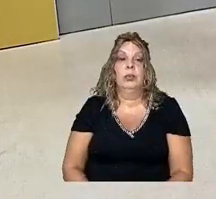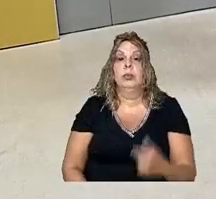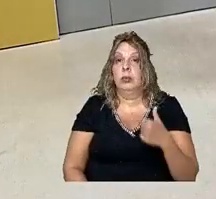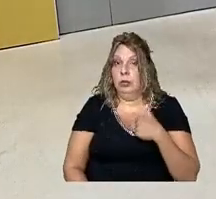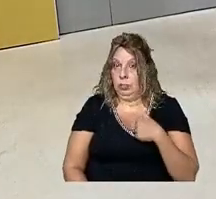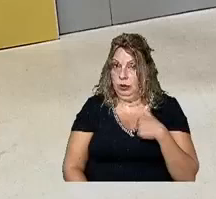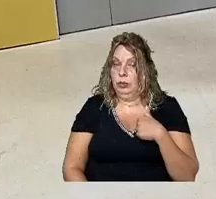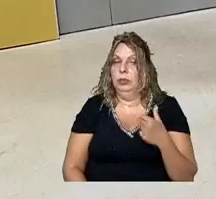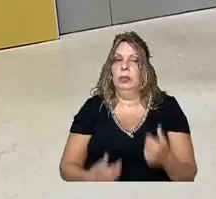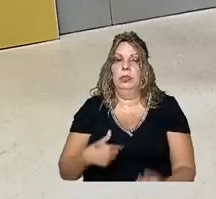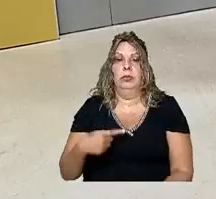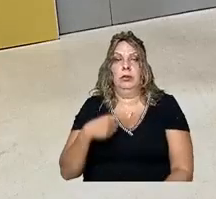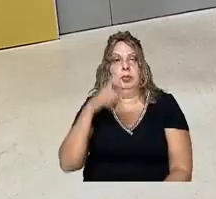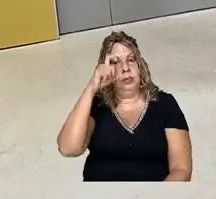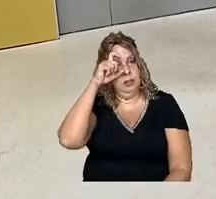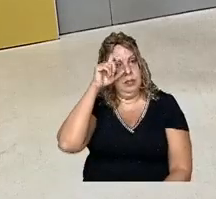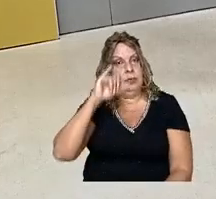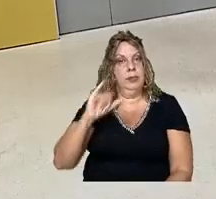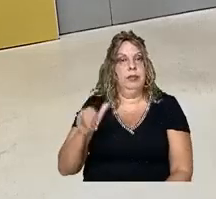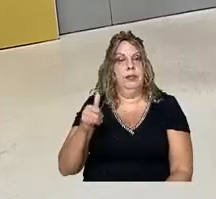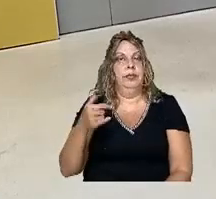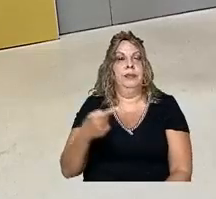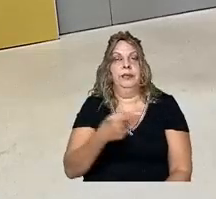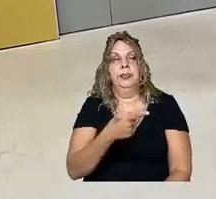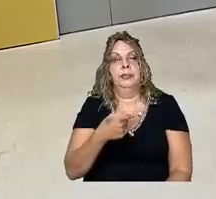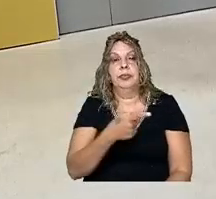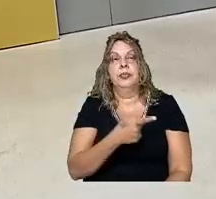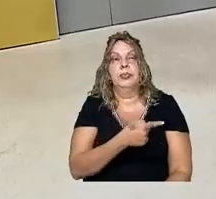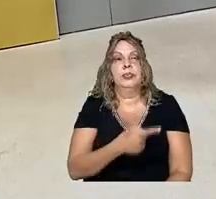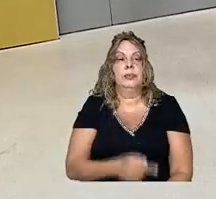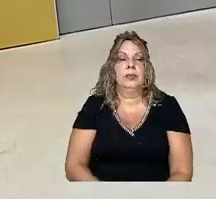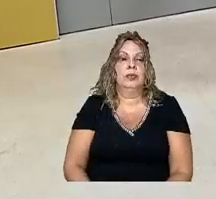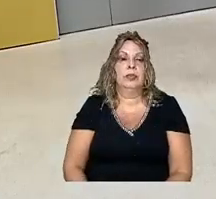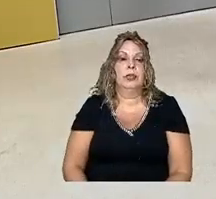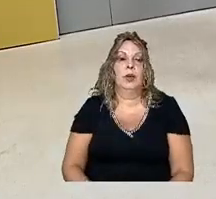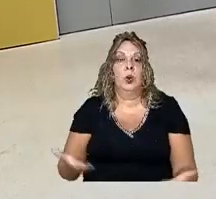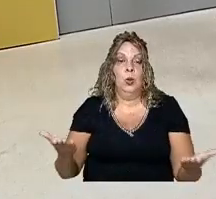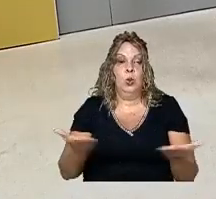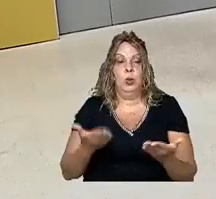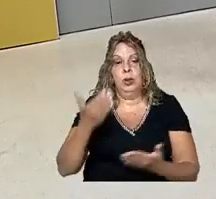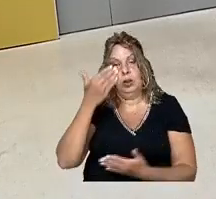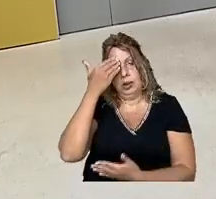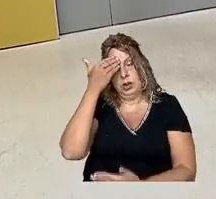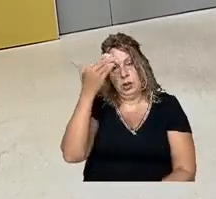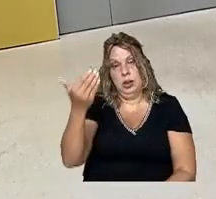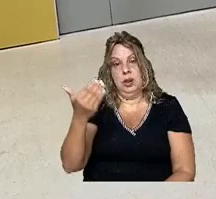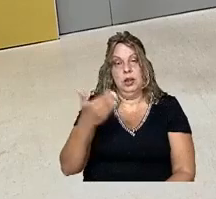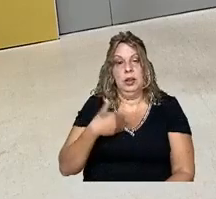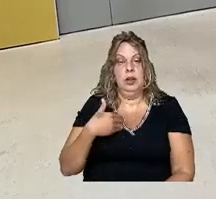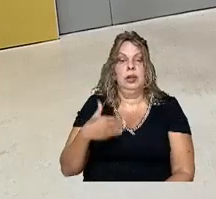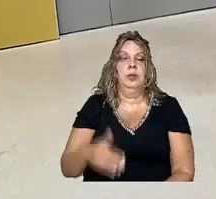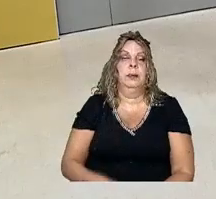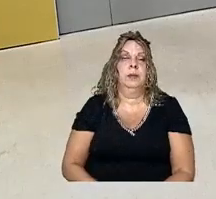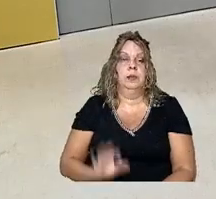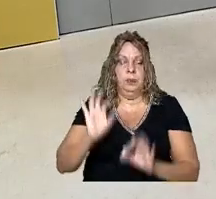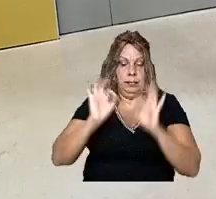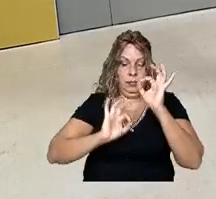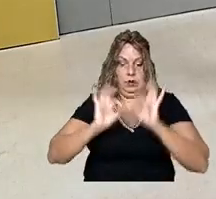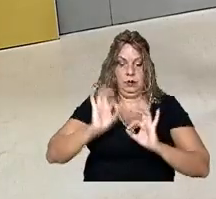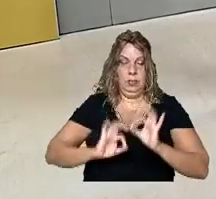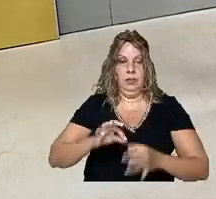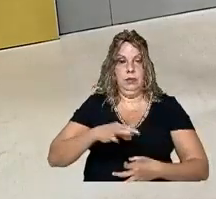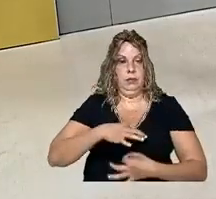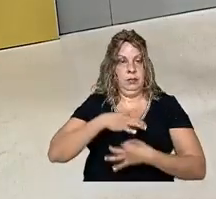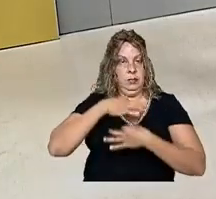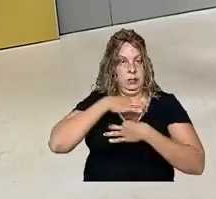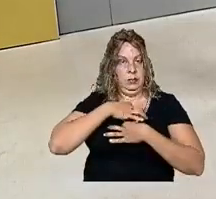com o @verciane, 2 N's e N dobrado, tá? Hoje quero agradecer aqui Eve Decorações e Trajes Finos, não só